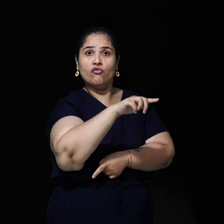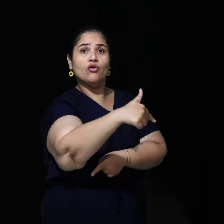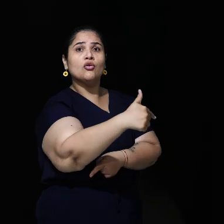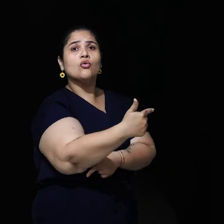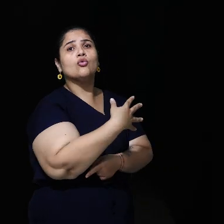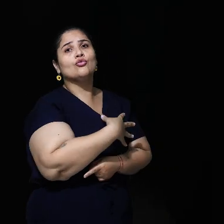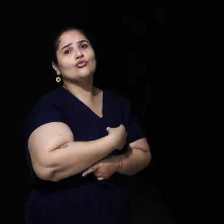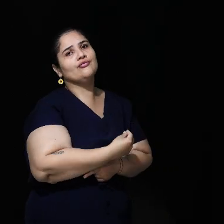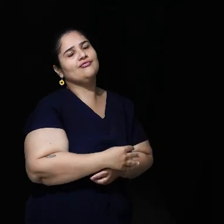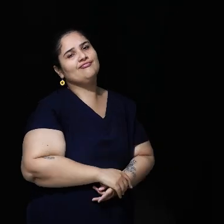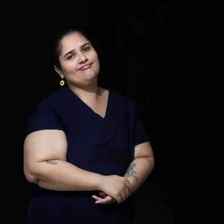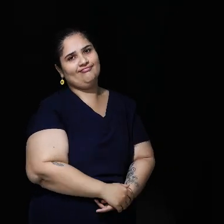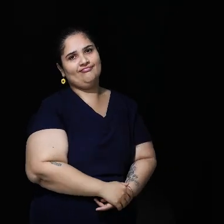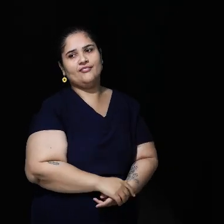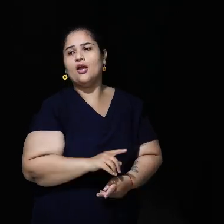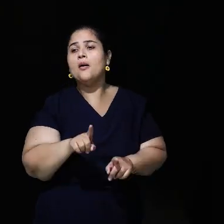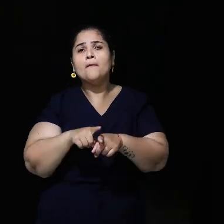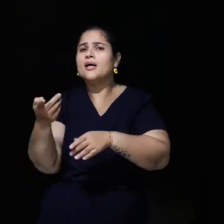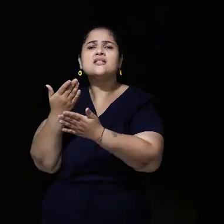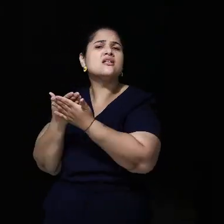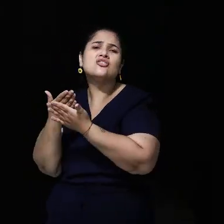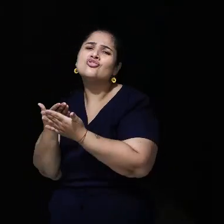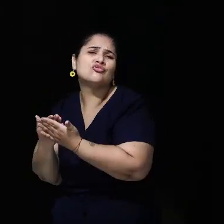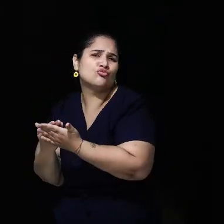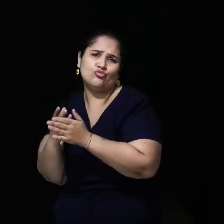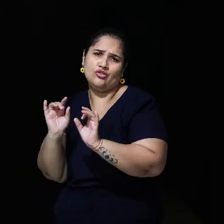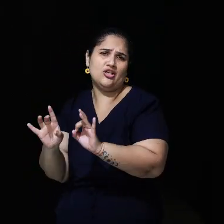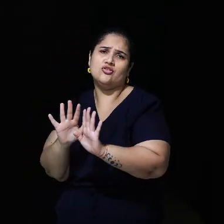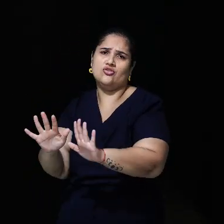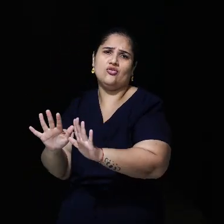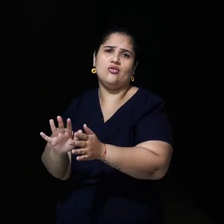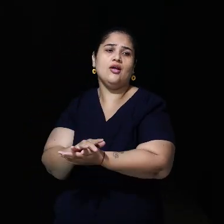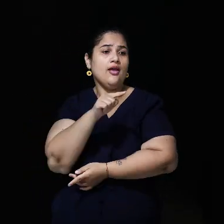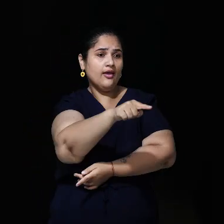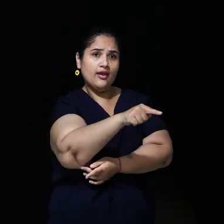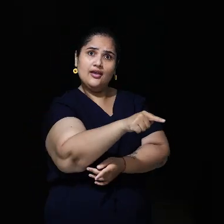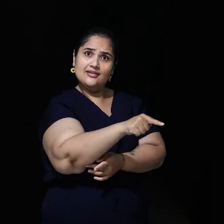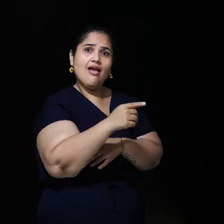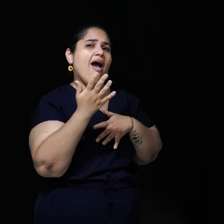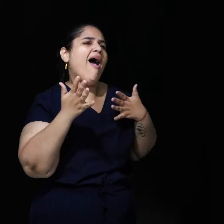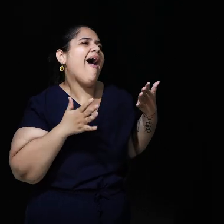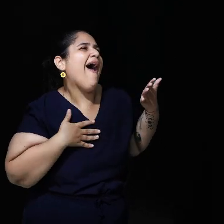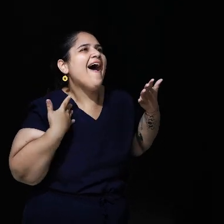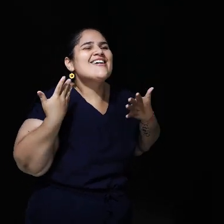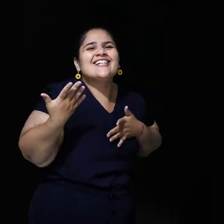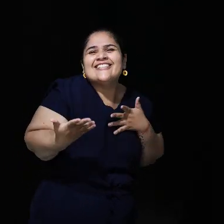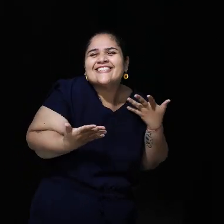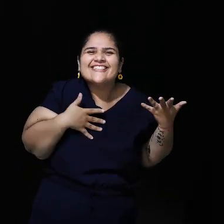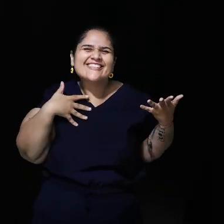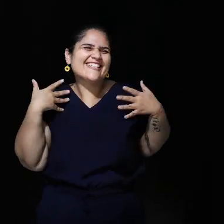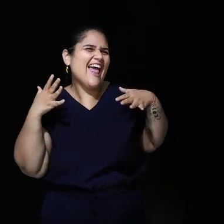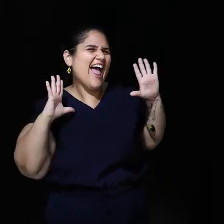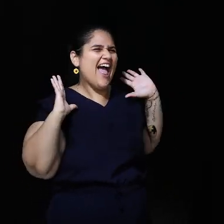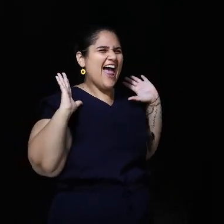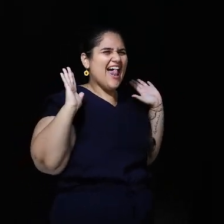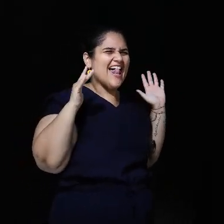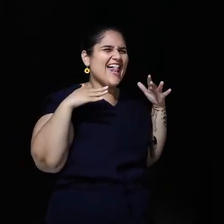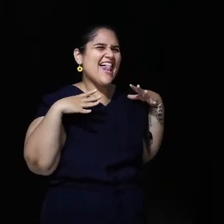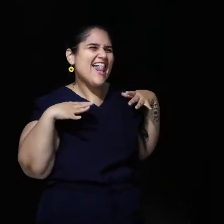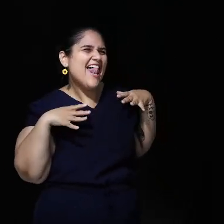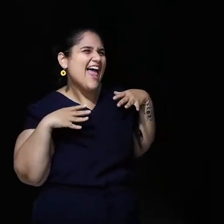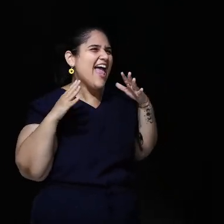me preocupou, né? Mas não, é um menino bem tático, né? Já o Wesley não, já era um menino alegre. Tinha amigos, jogava